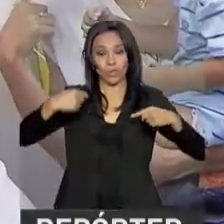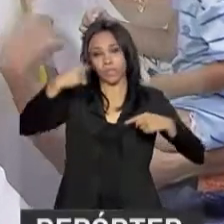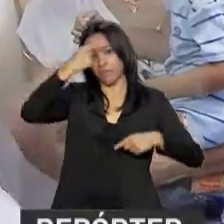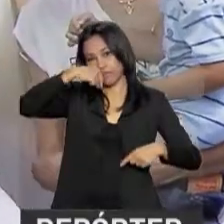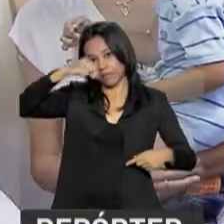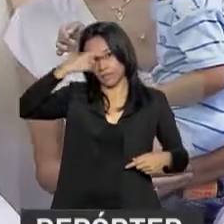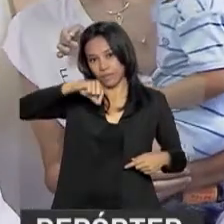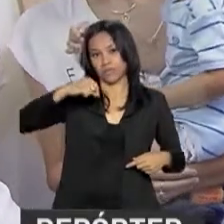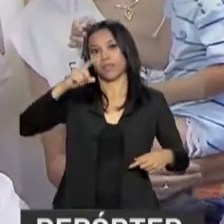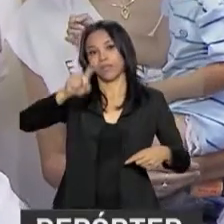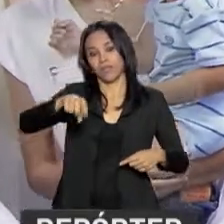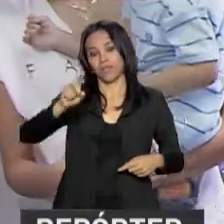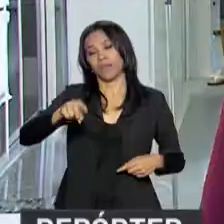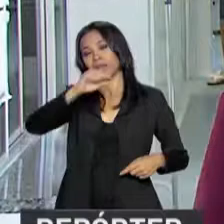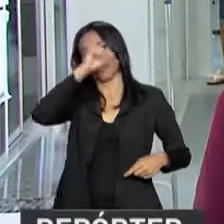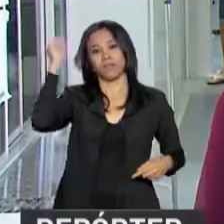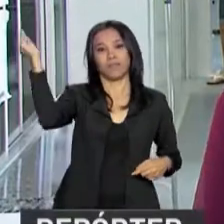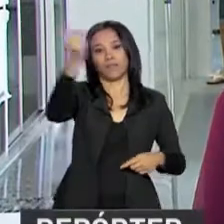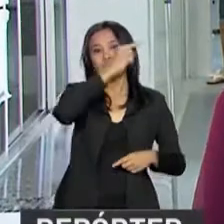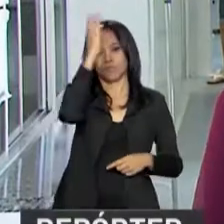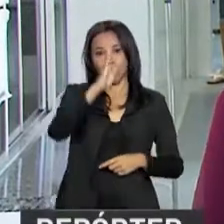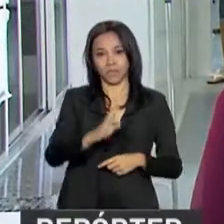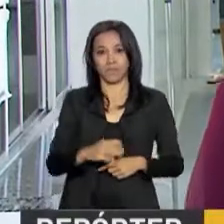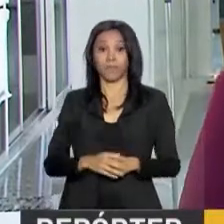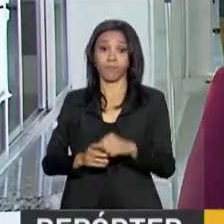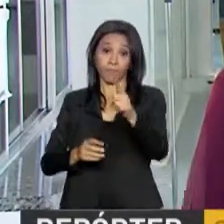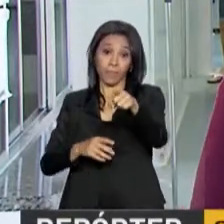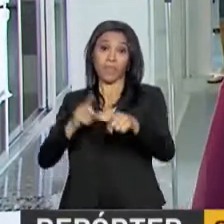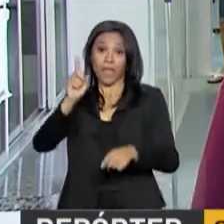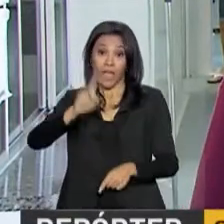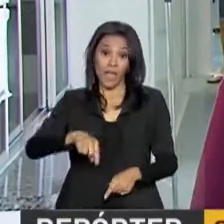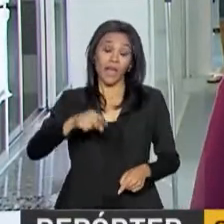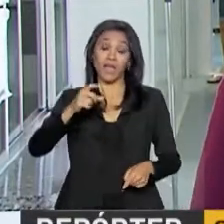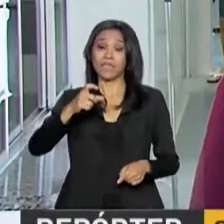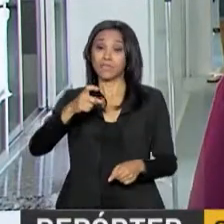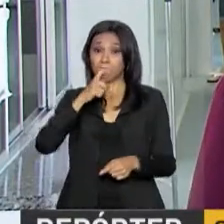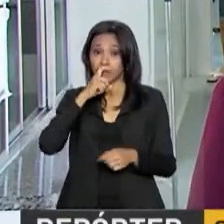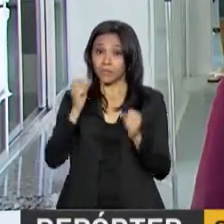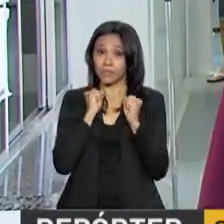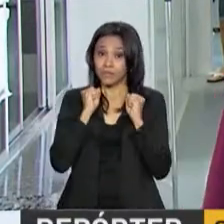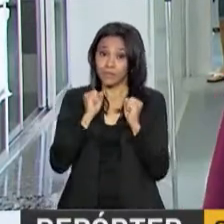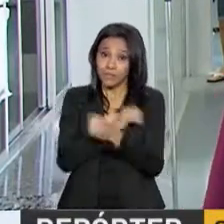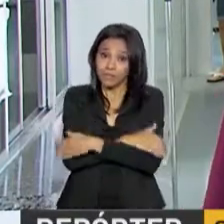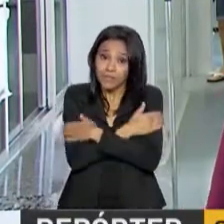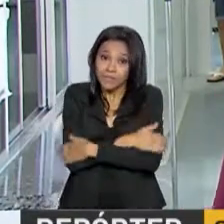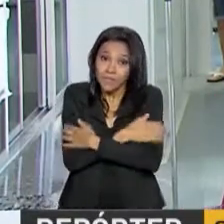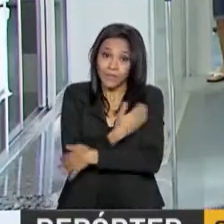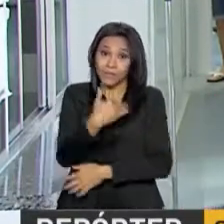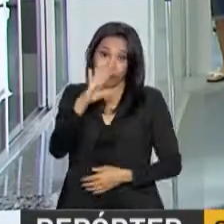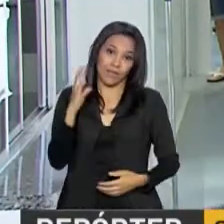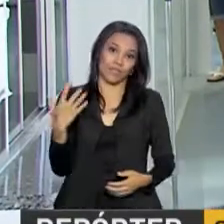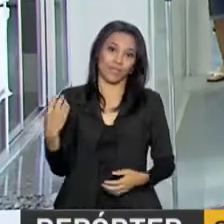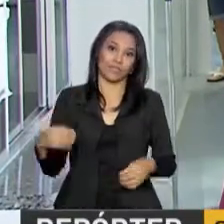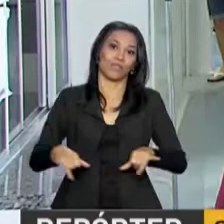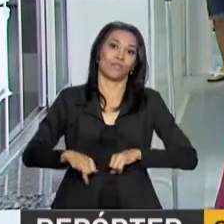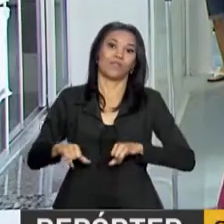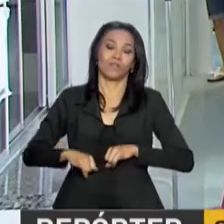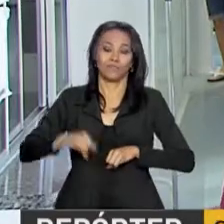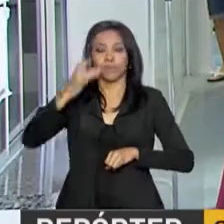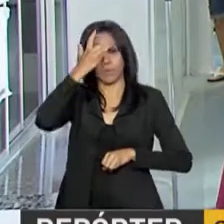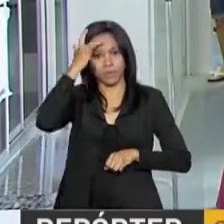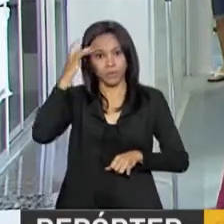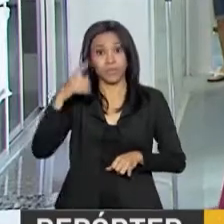campanha nacional de vacinação. É no inverno que as pessoas mais sofrem com a gripe. E não é à toa. Essa é a época com